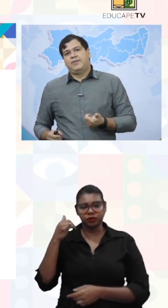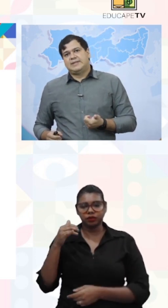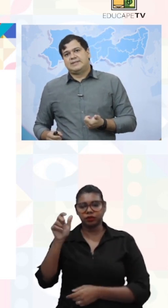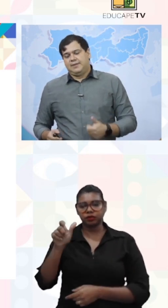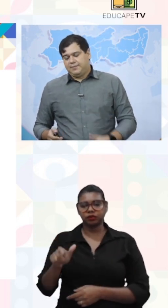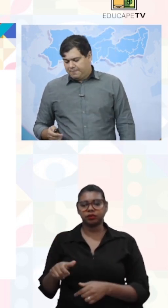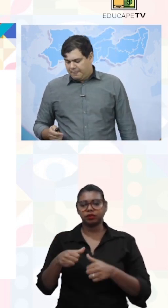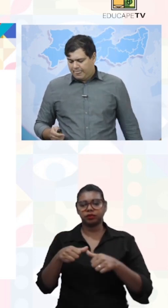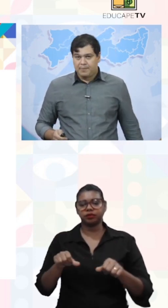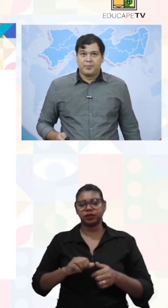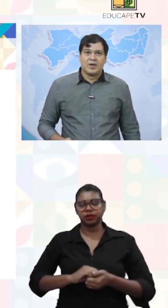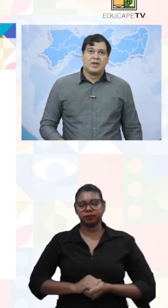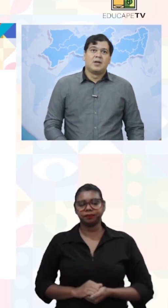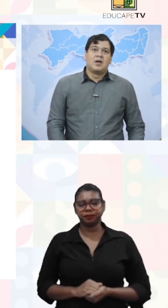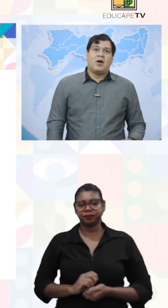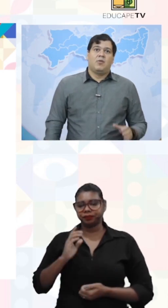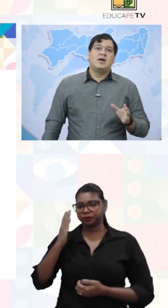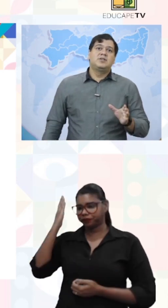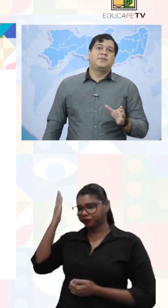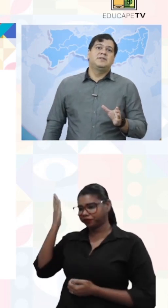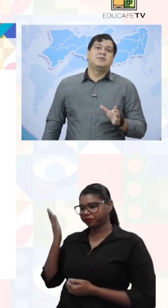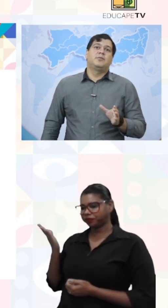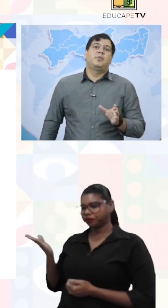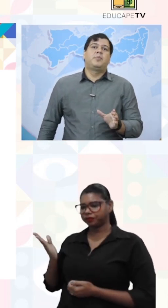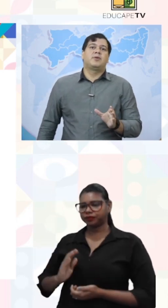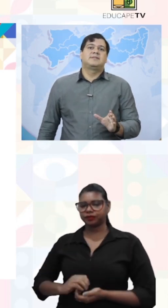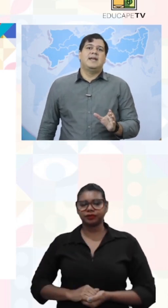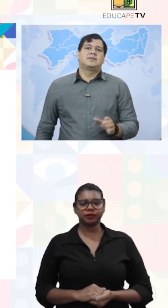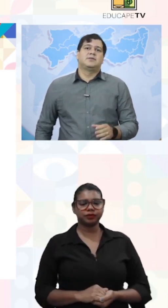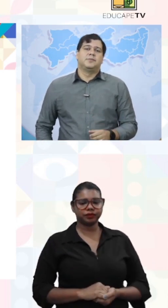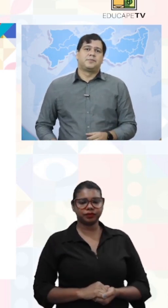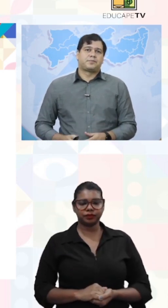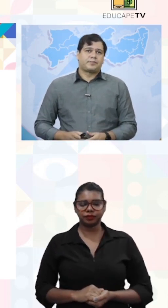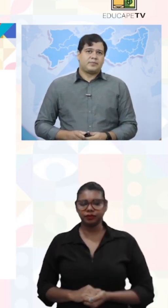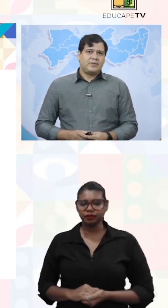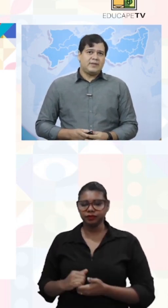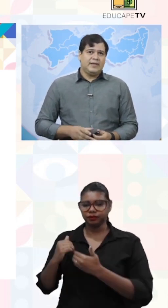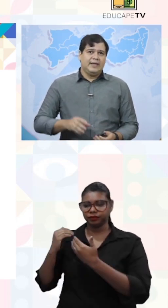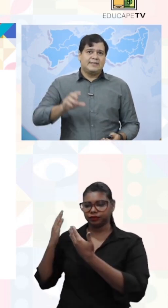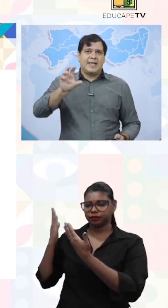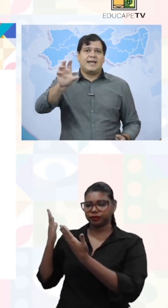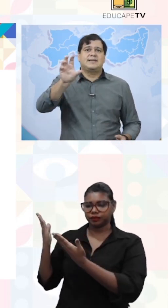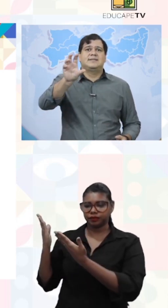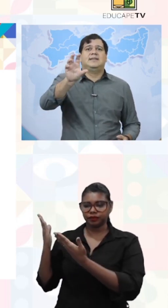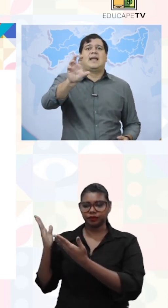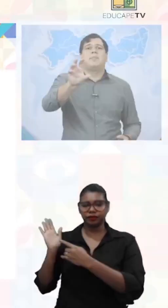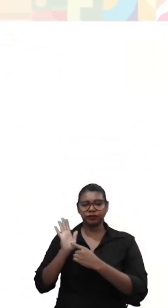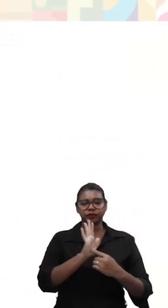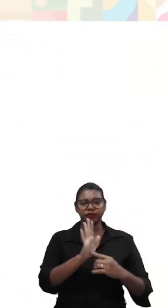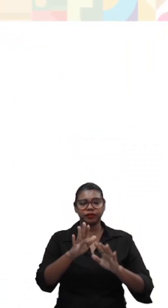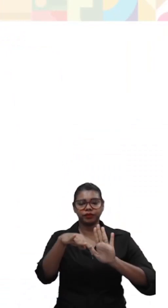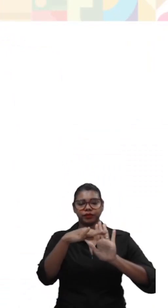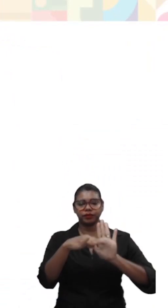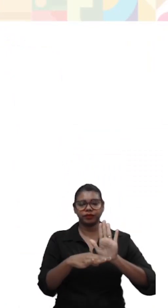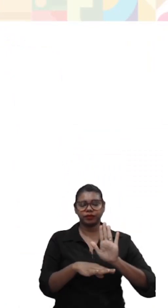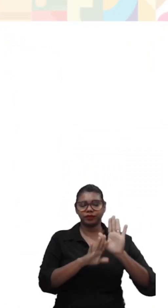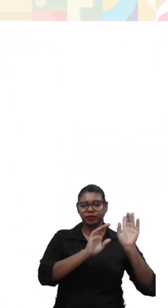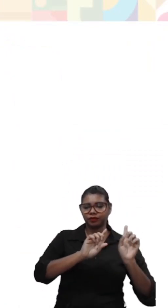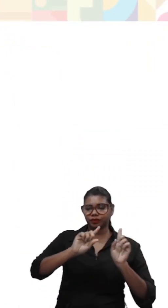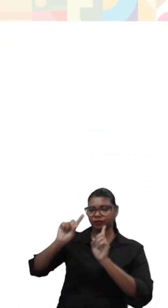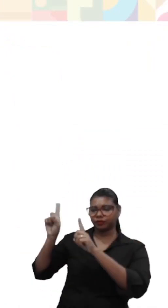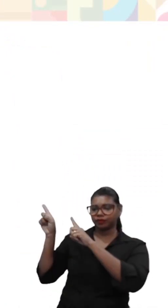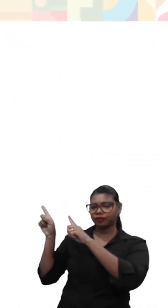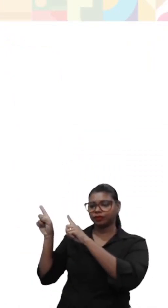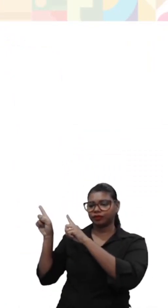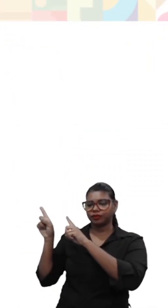posição fixa. O arranjo físico por processo, ele segue essas etapas, né? Ele é conhecido